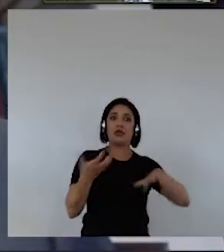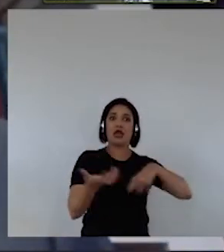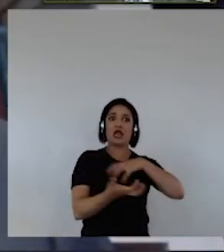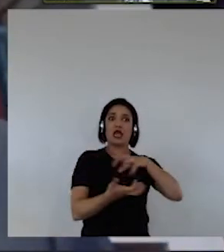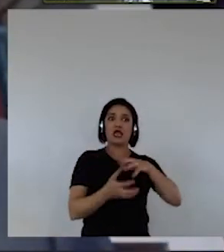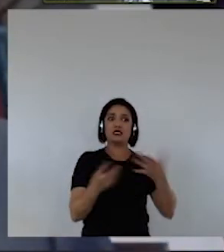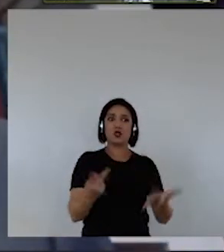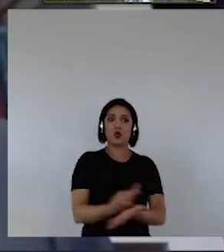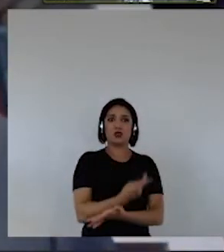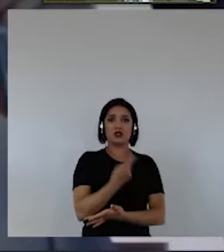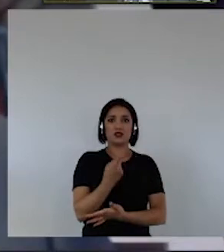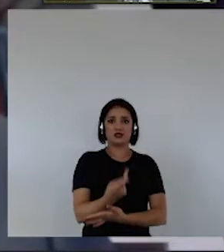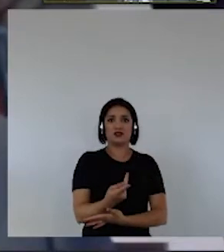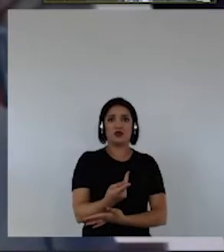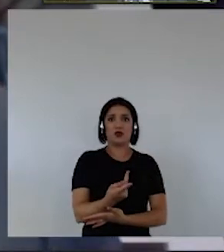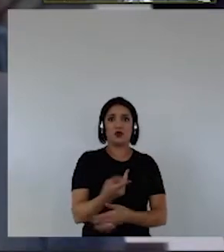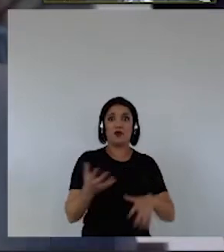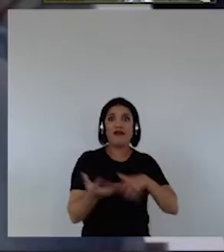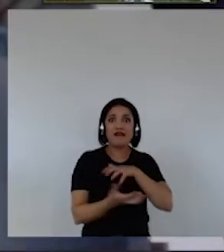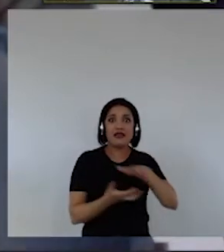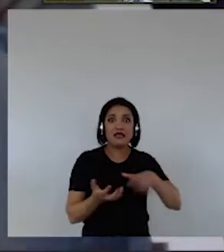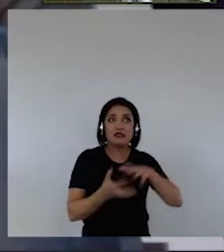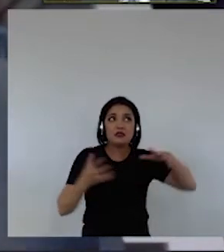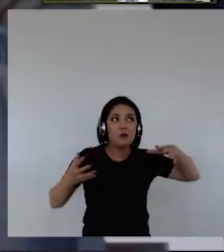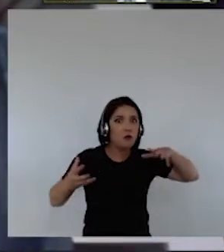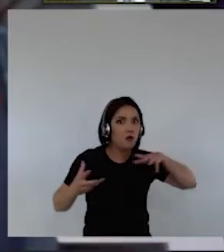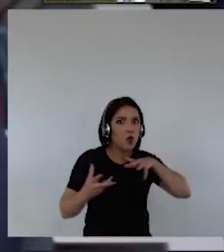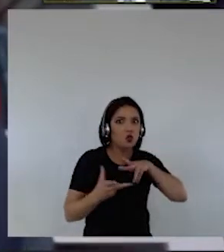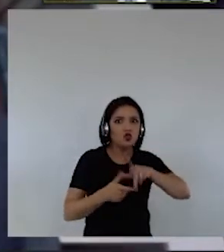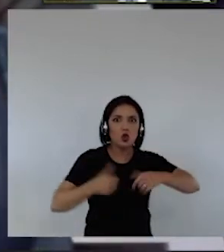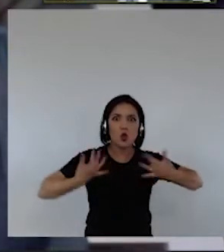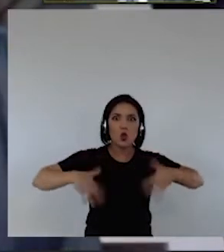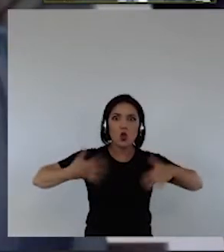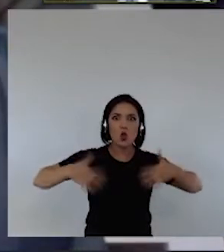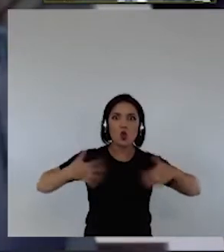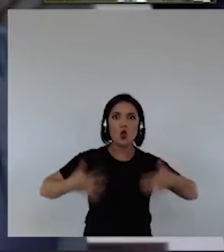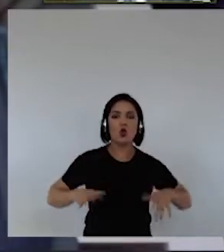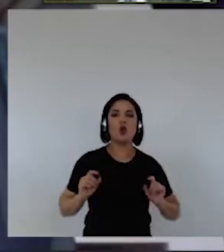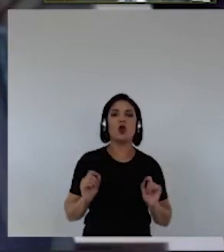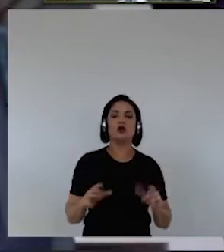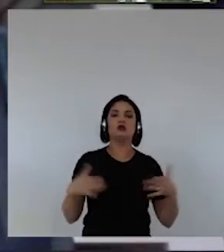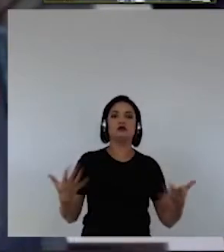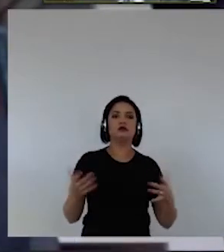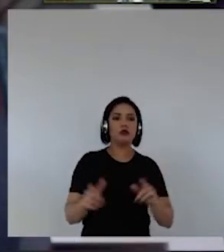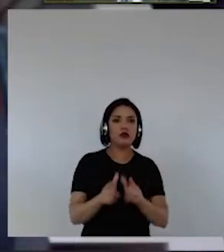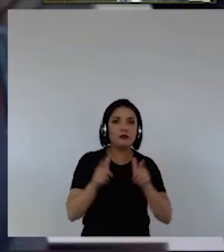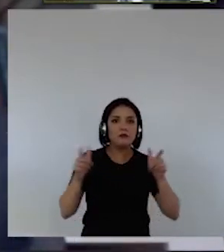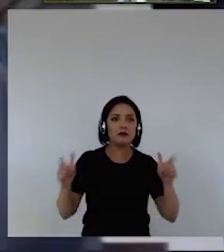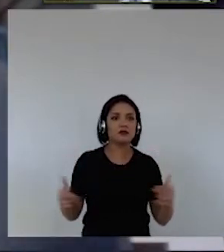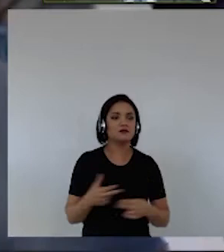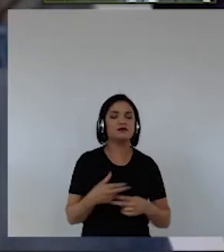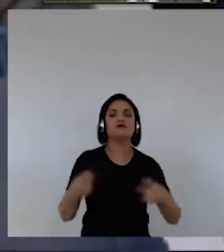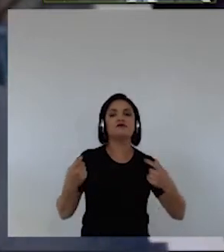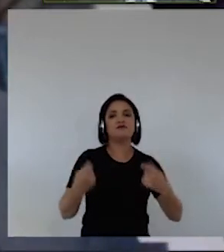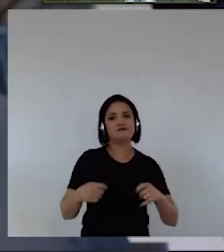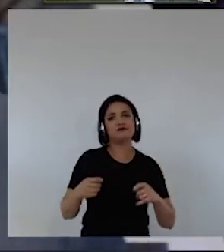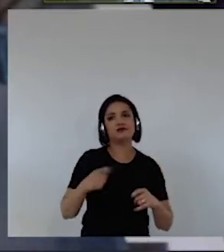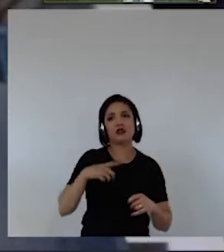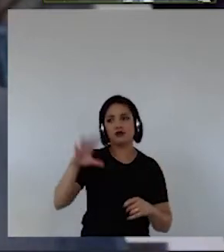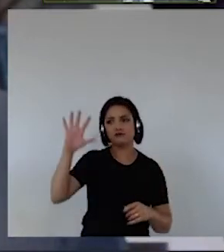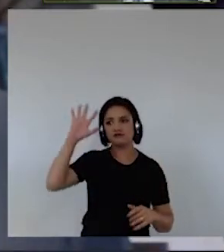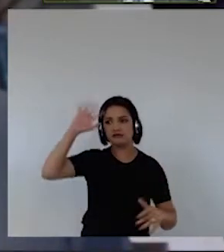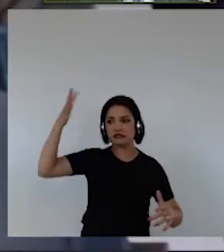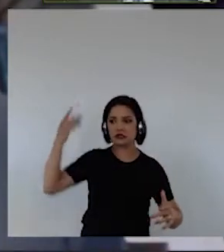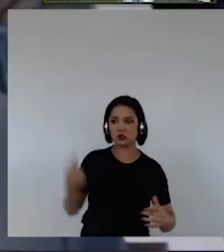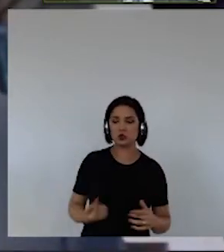infelizmente a gente não pegou uma crise só grande, está pegando uma crise colossal, em que boa parte das operações está sujeita